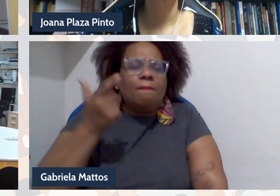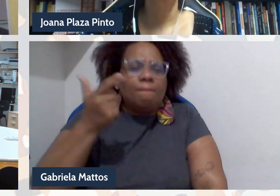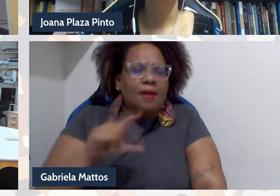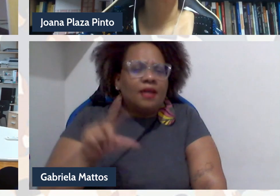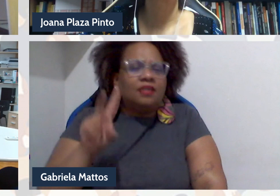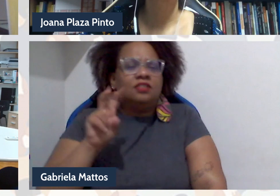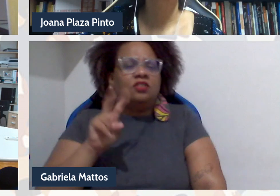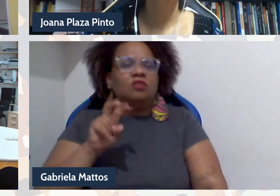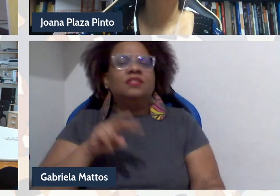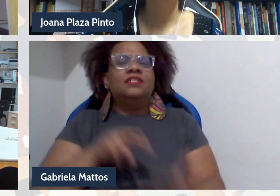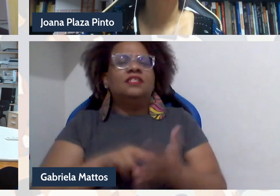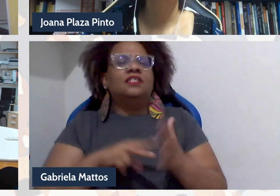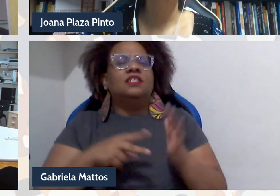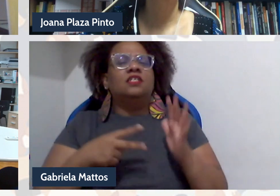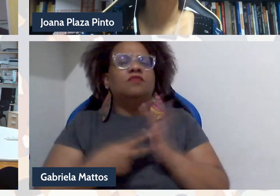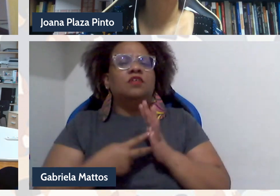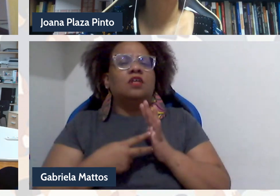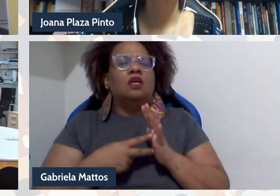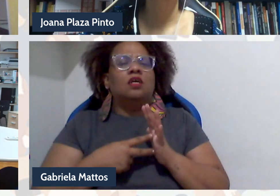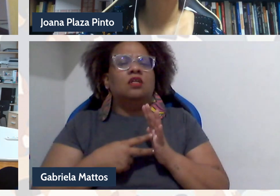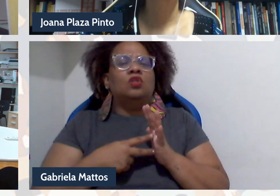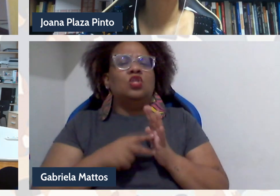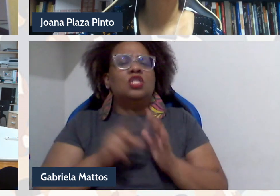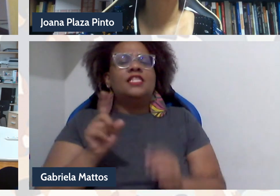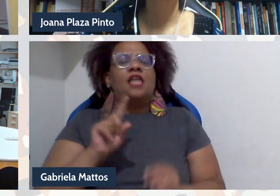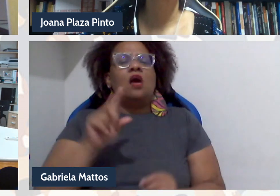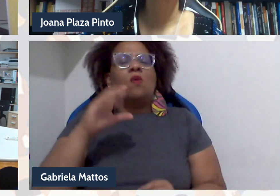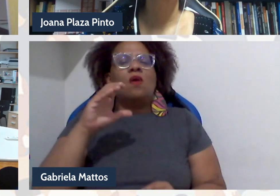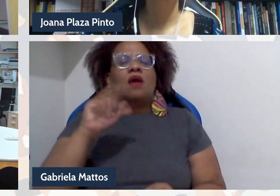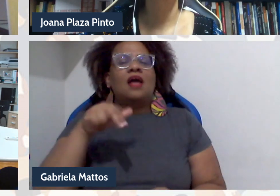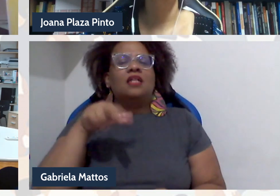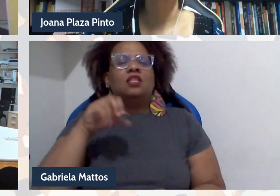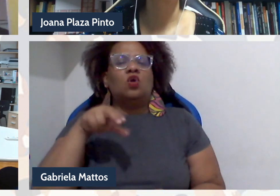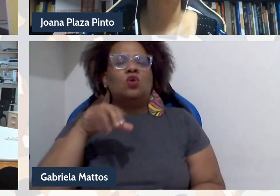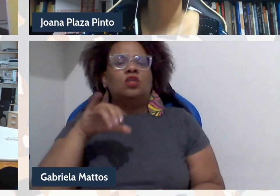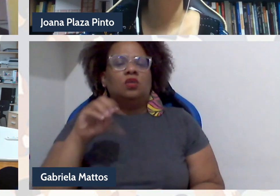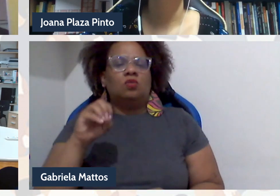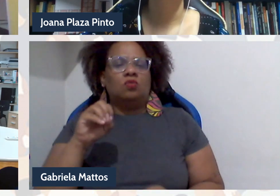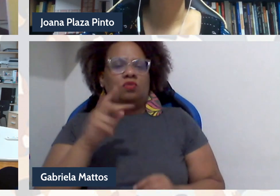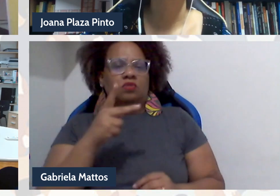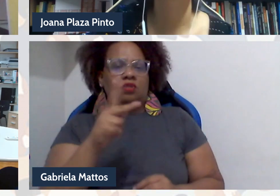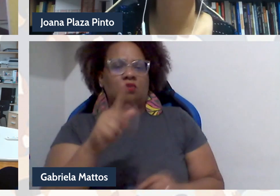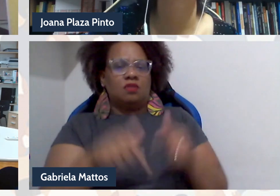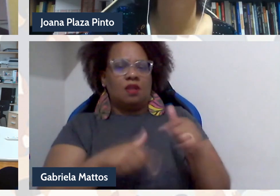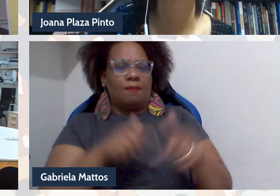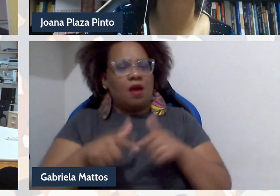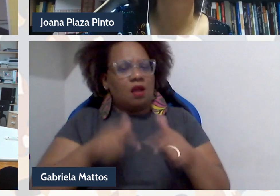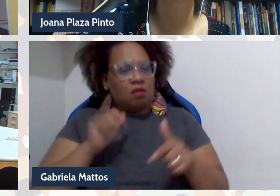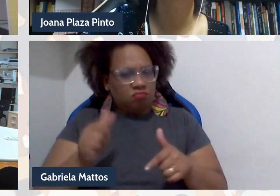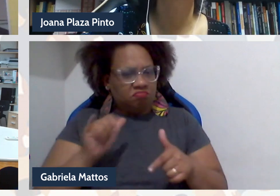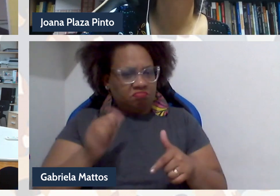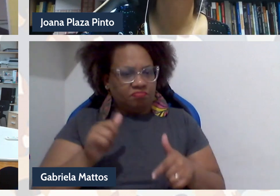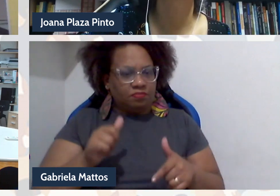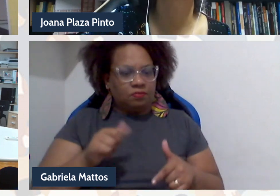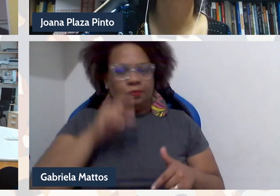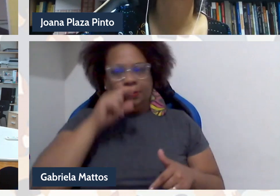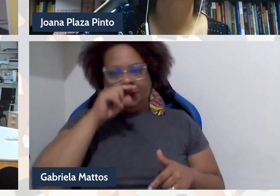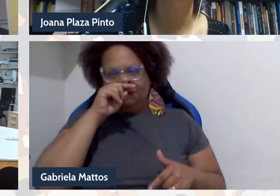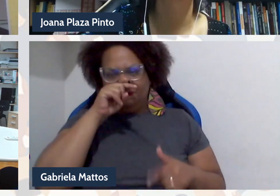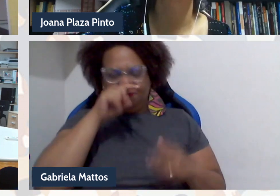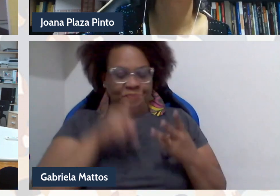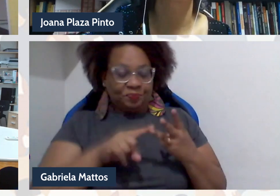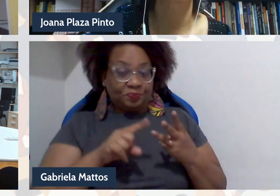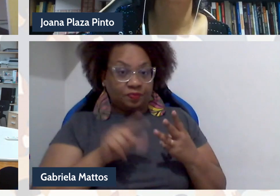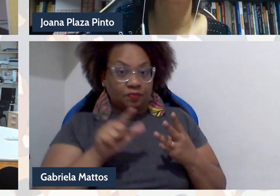do formato não canônico das narrativas no seu trabalho? Obrigada. A outra pergunta da